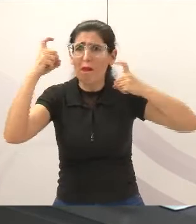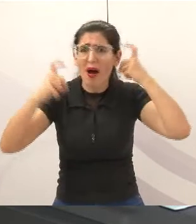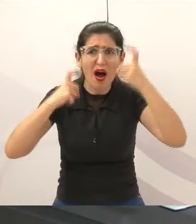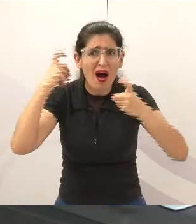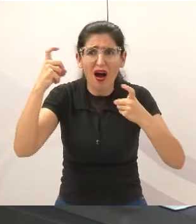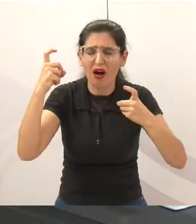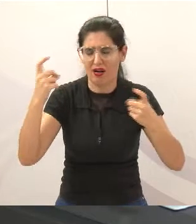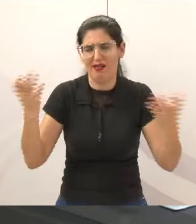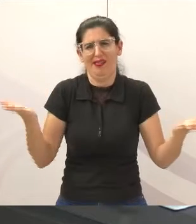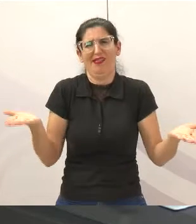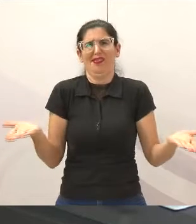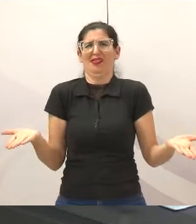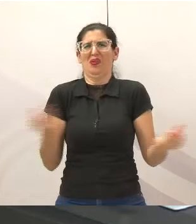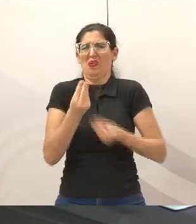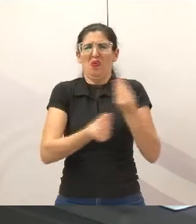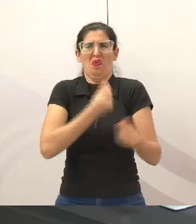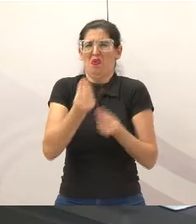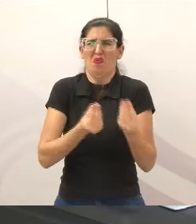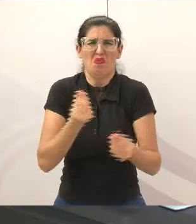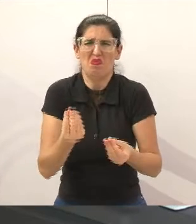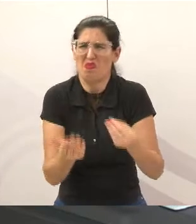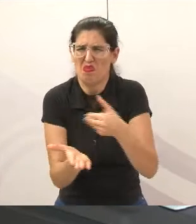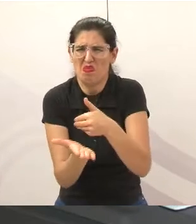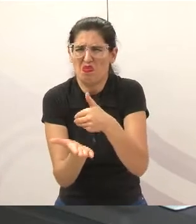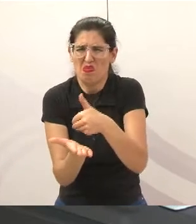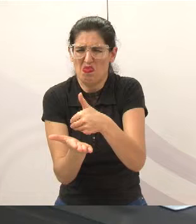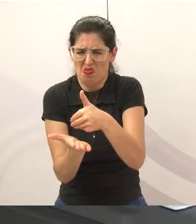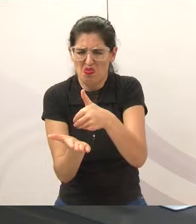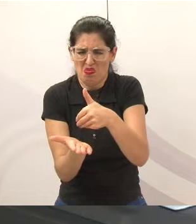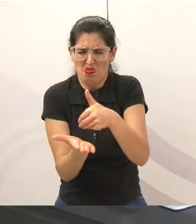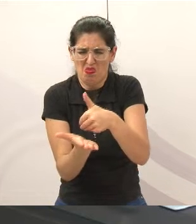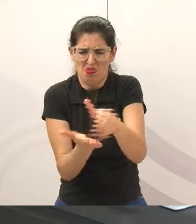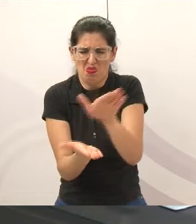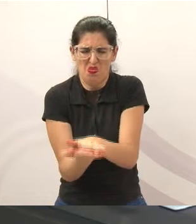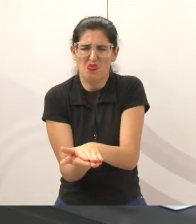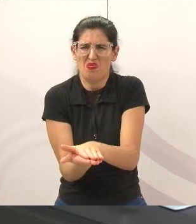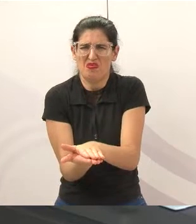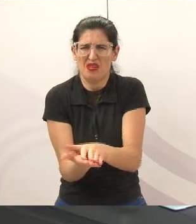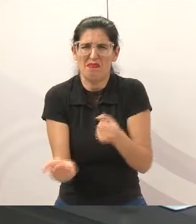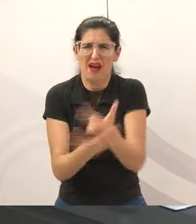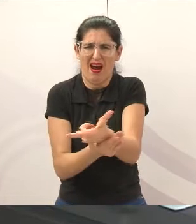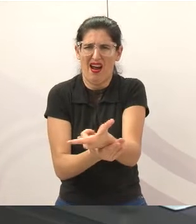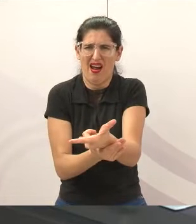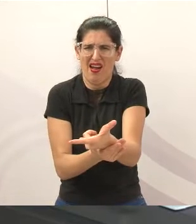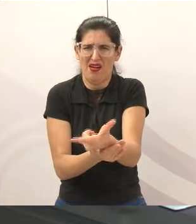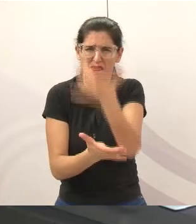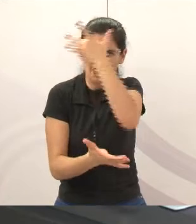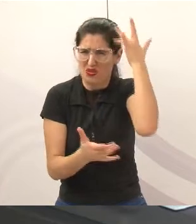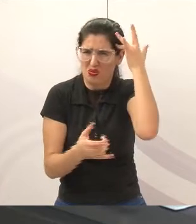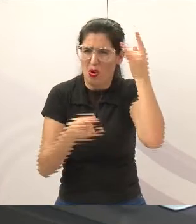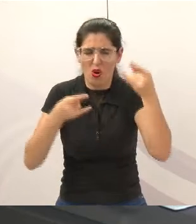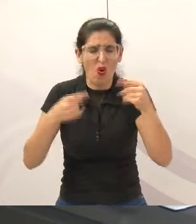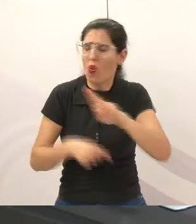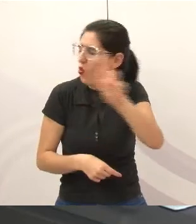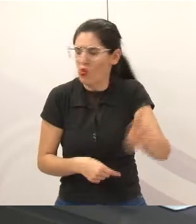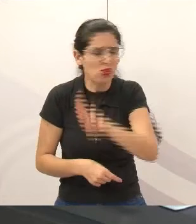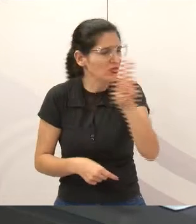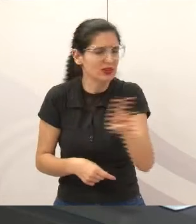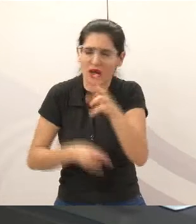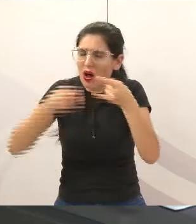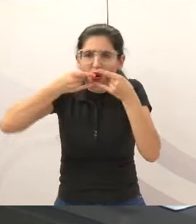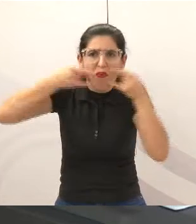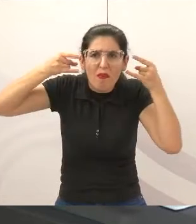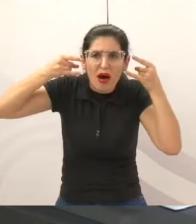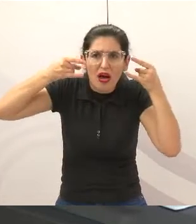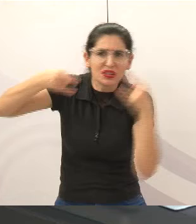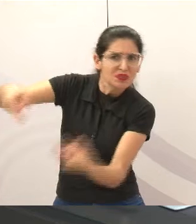seguinte também, para as informações aqui, a questão toda desse vírus, que a gente também precisa saber